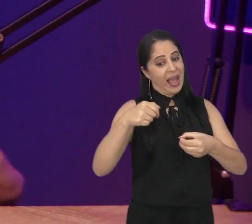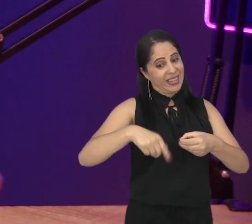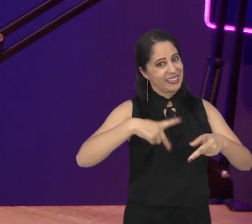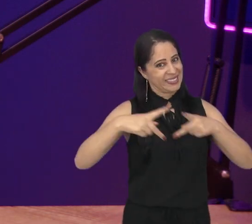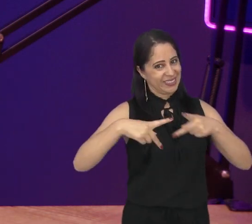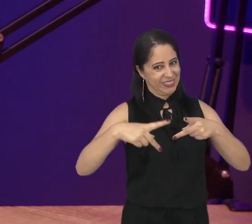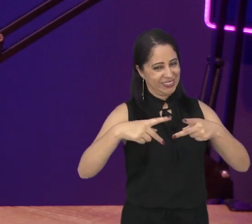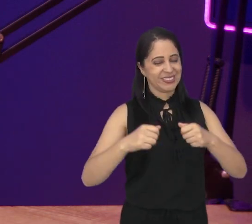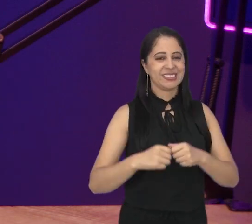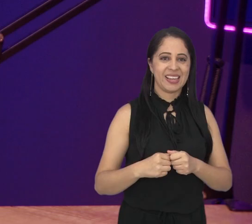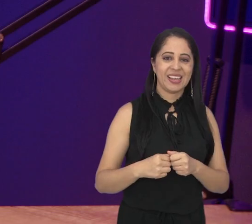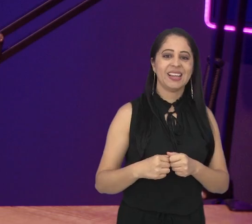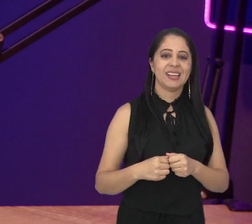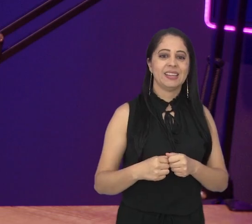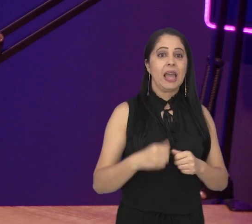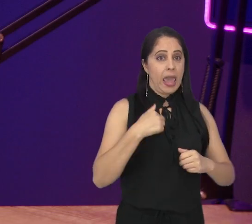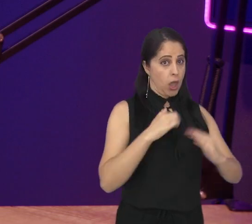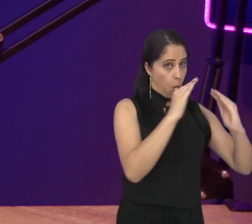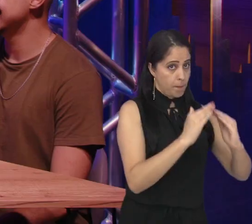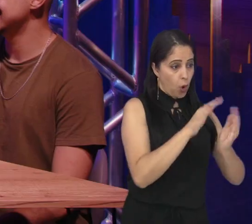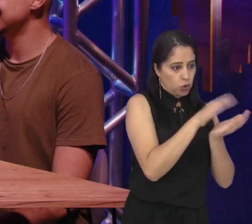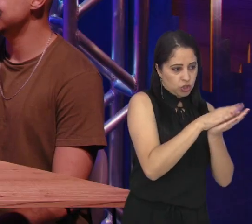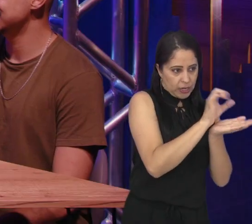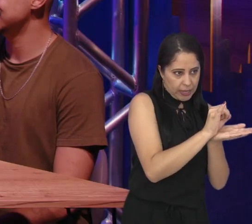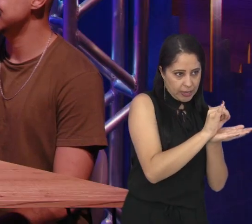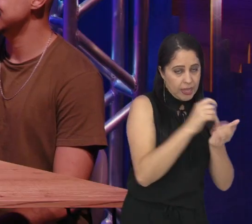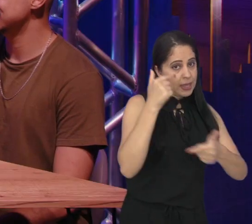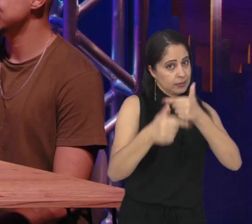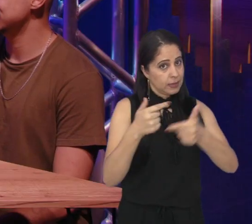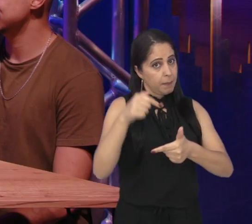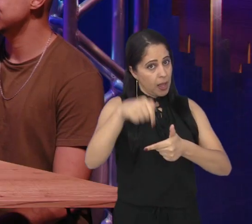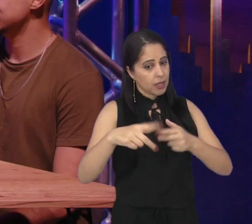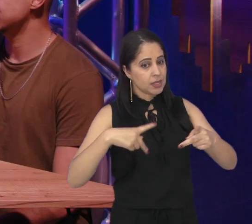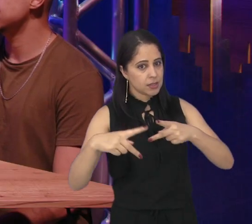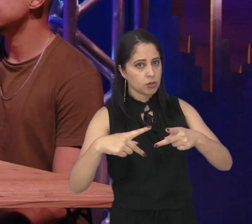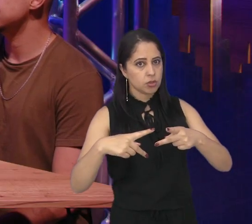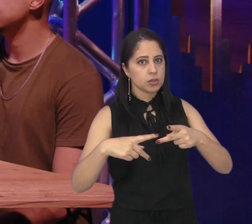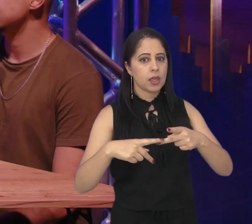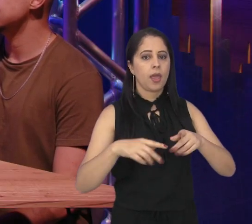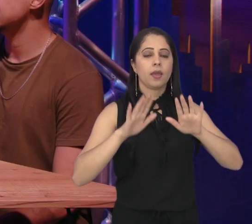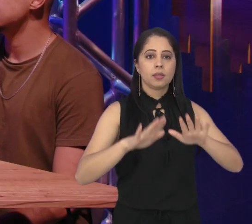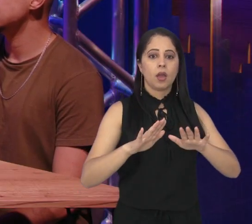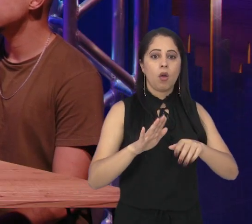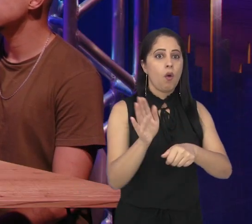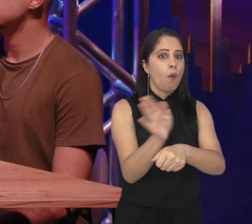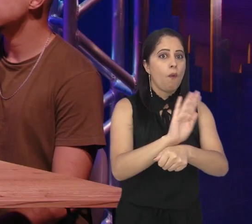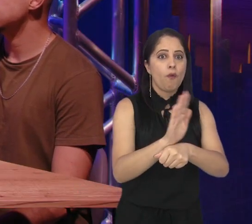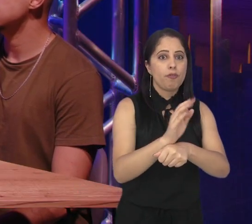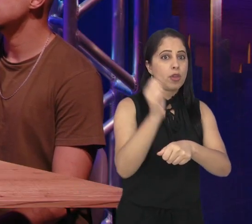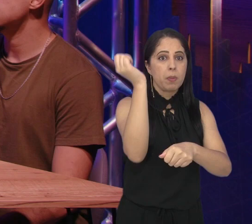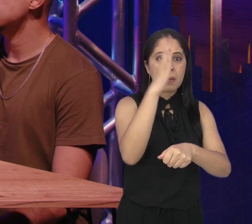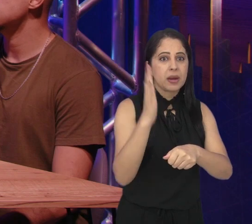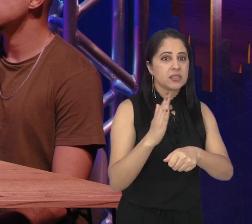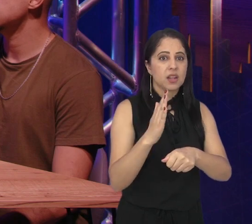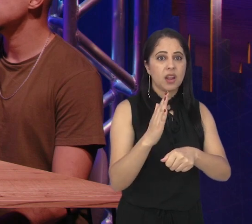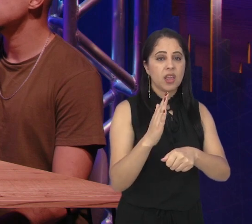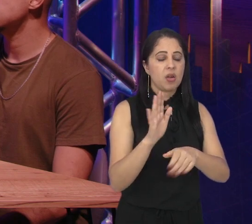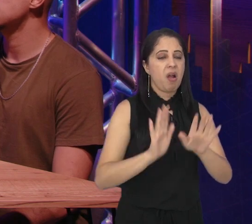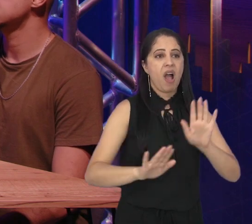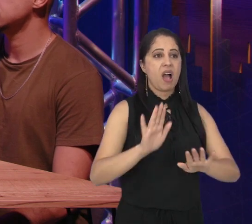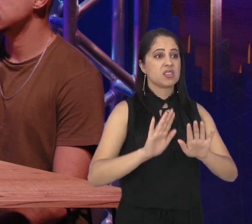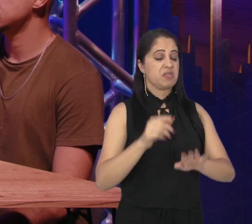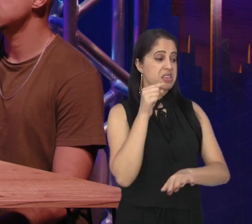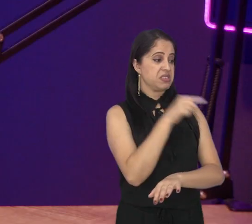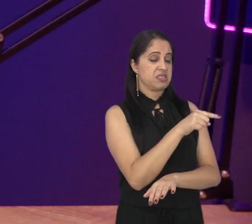essa daqui que eu estou agora, porque eu trabalho aqui, moro em Jacareí, trabalho aqui em São José, e muitos filmes brasileiros simplesmente não entram